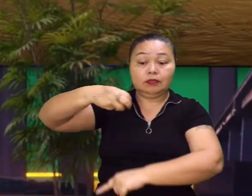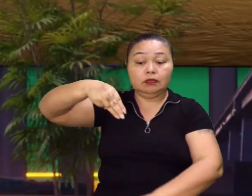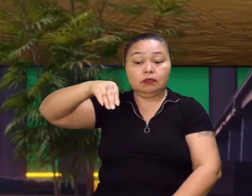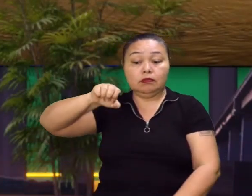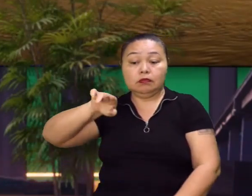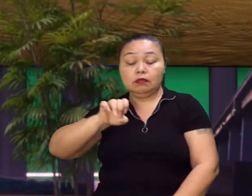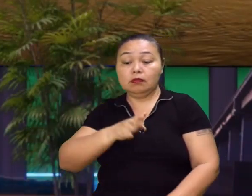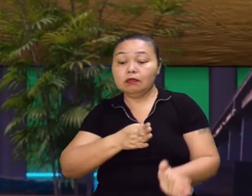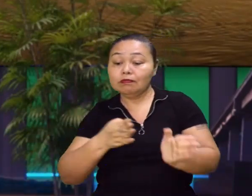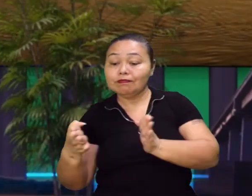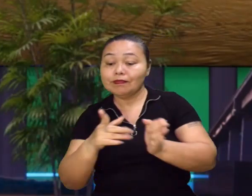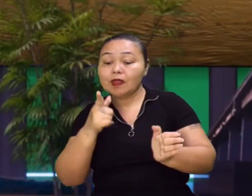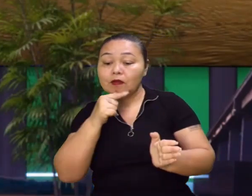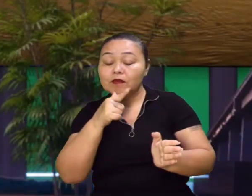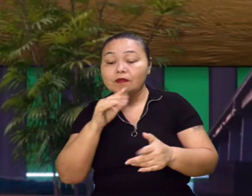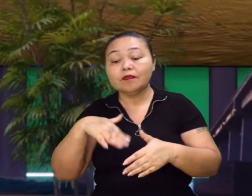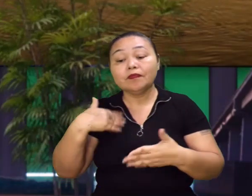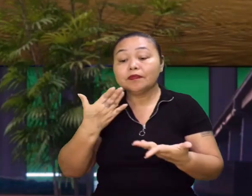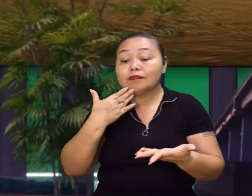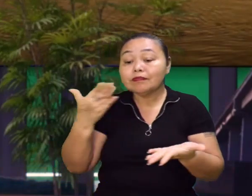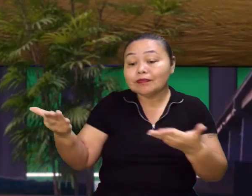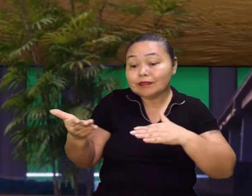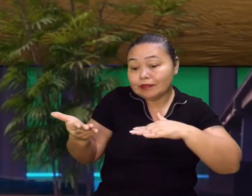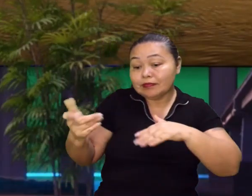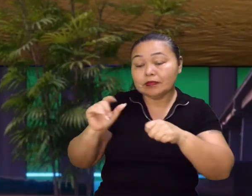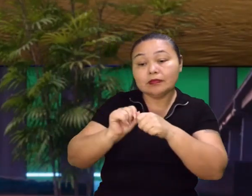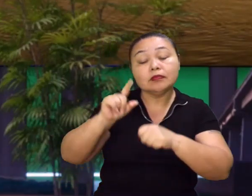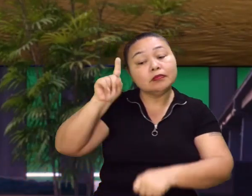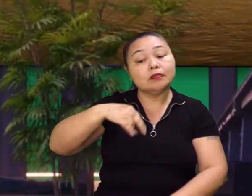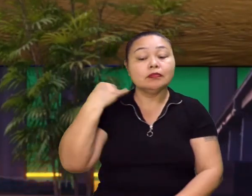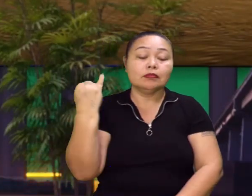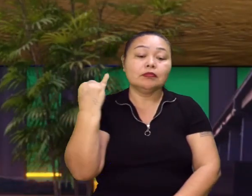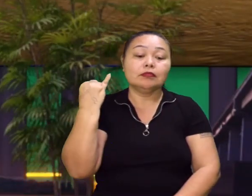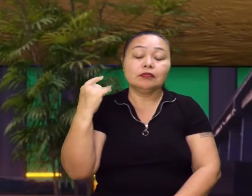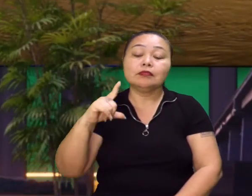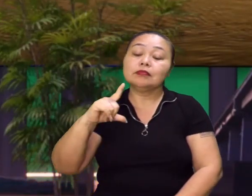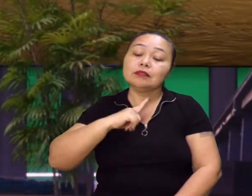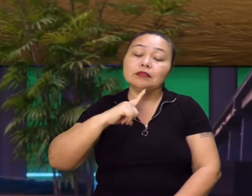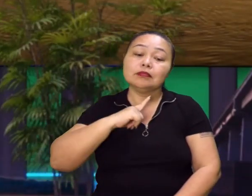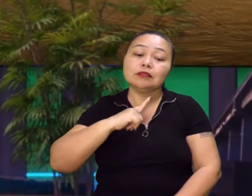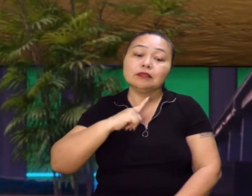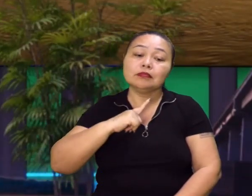Mesopotâmia e falando até da modernidade. Exatamente. E olha a importância que